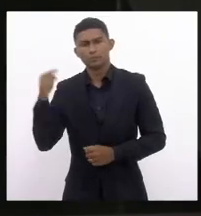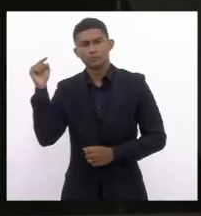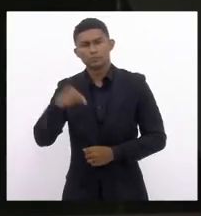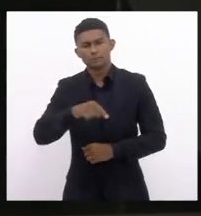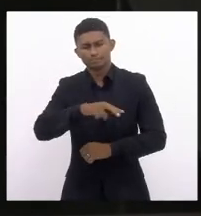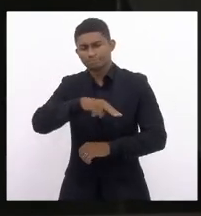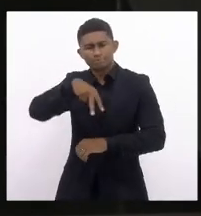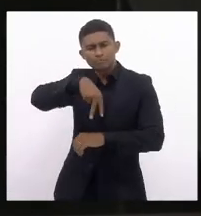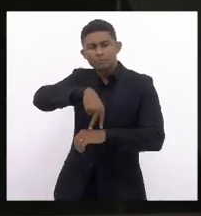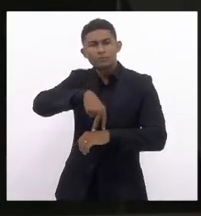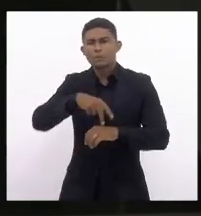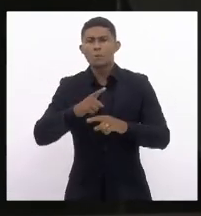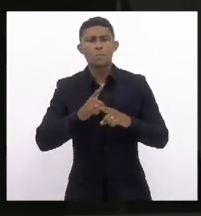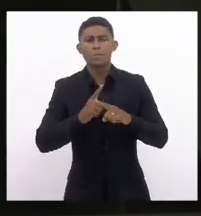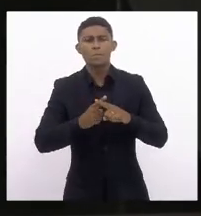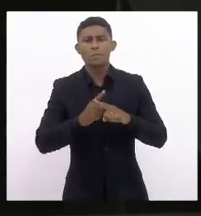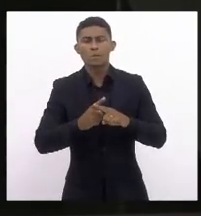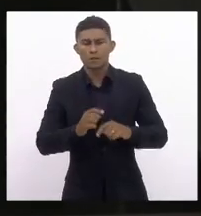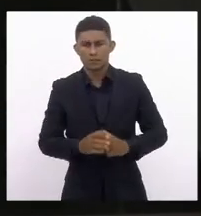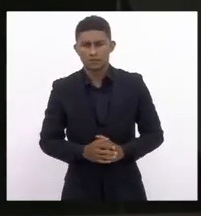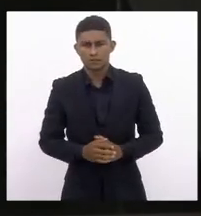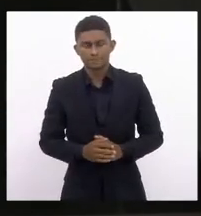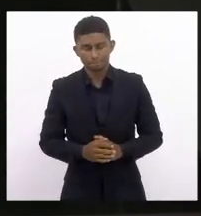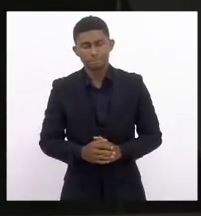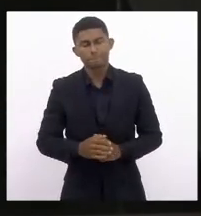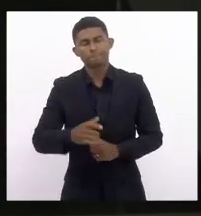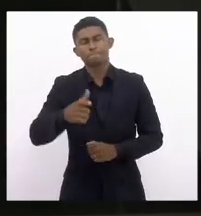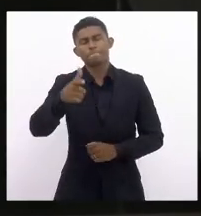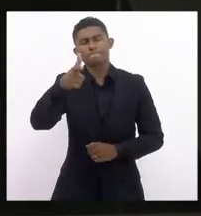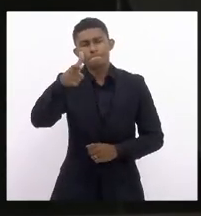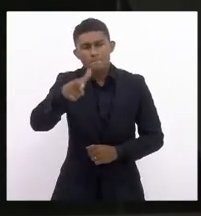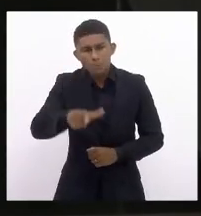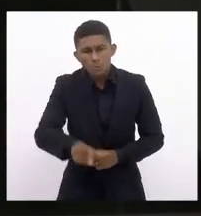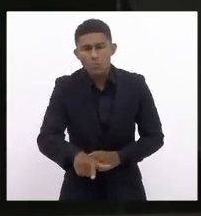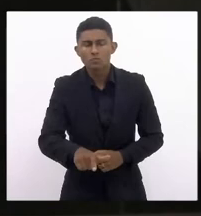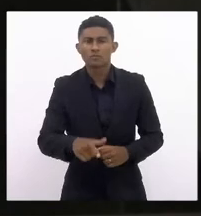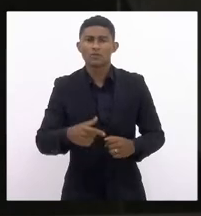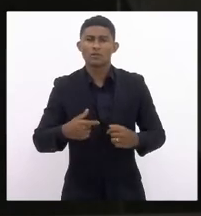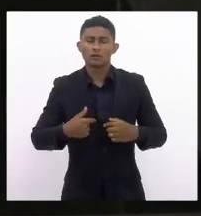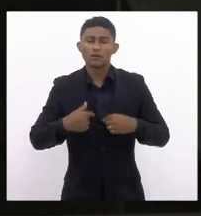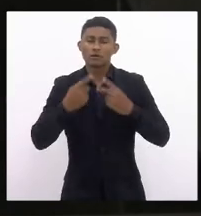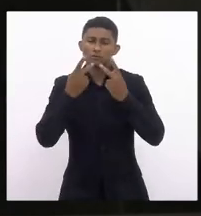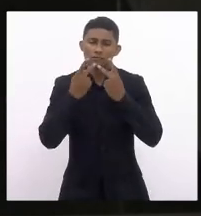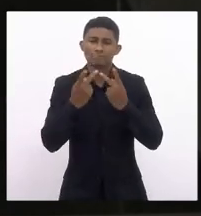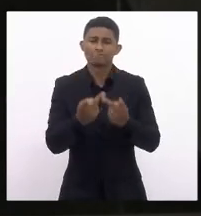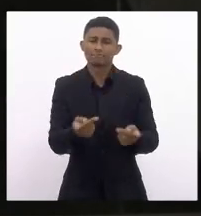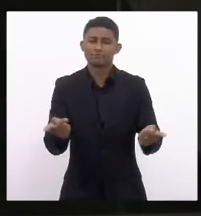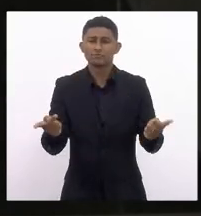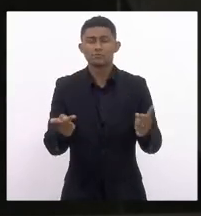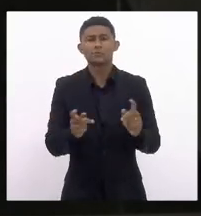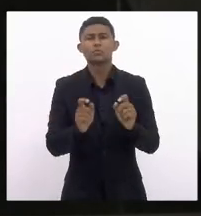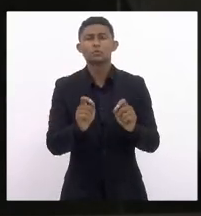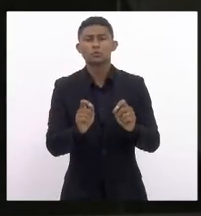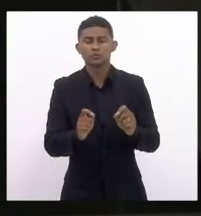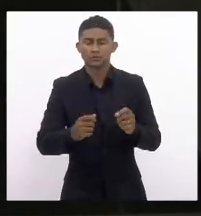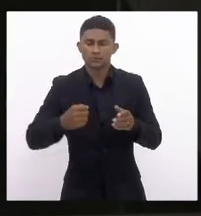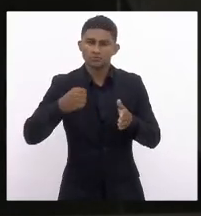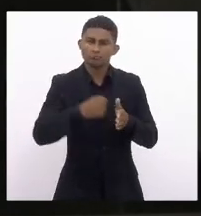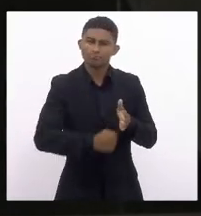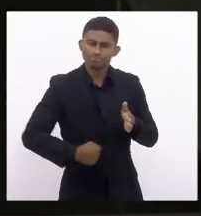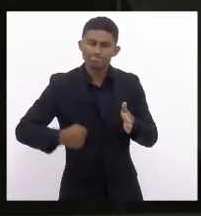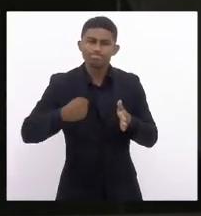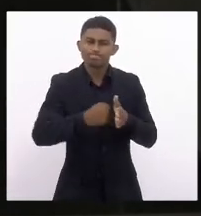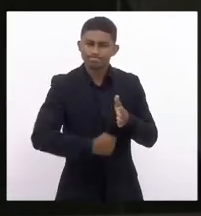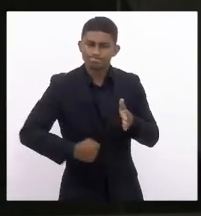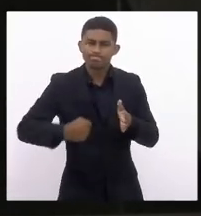deputada Tia Ju, mais uma vez falar sobre uma luta de